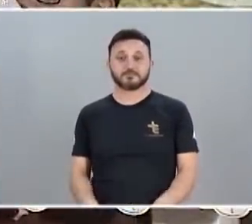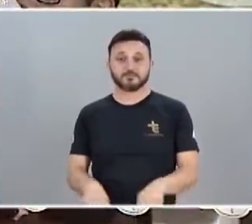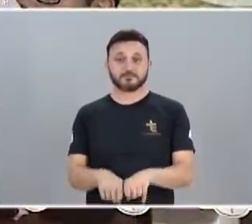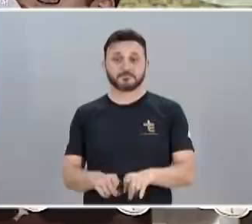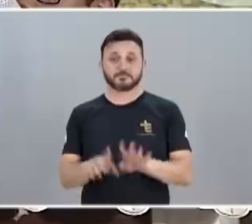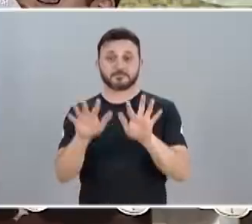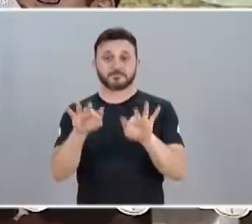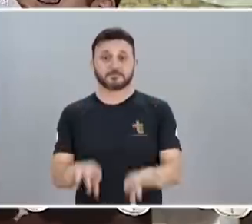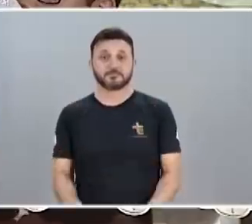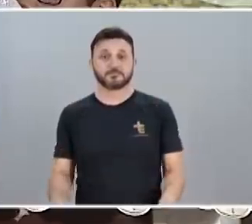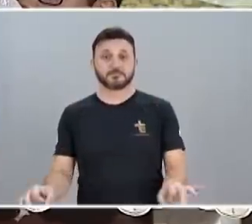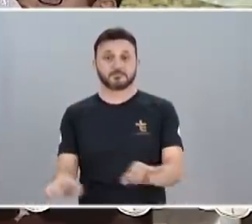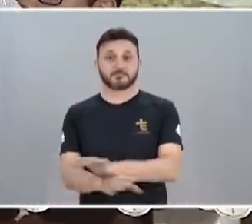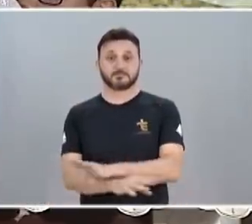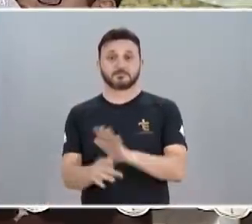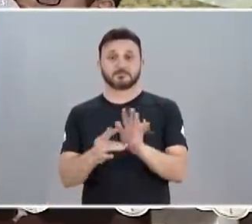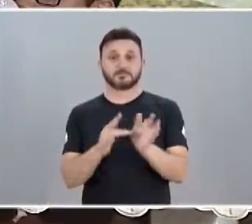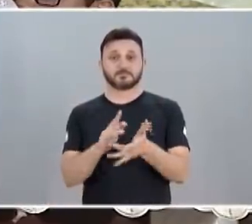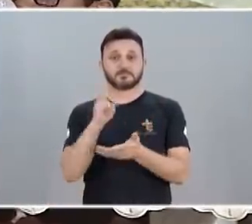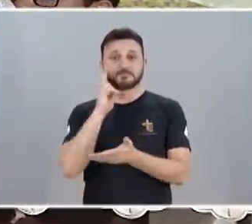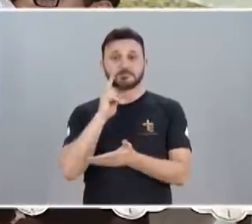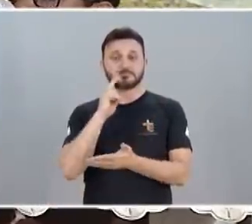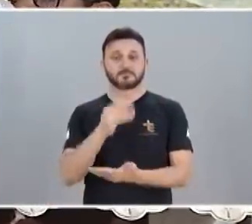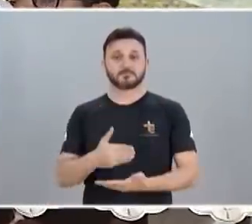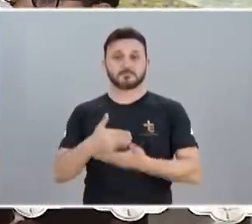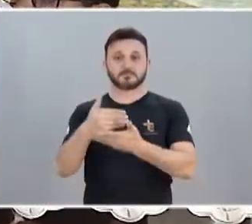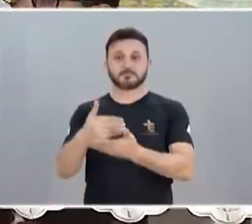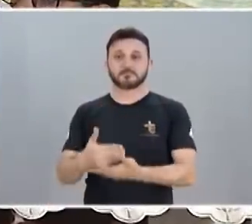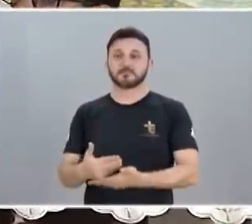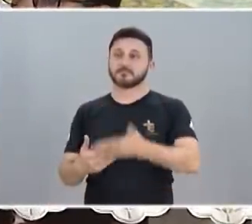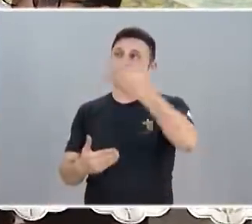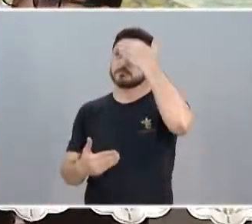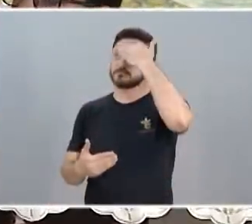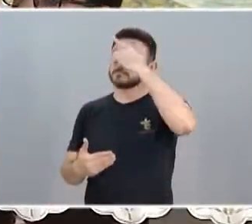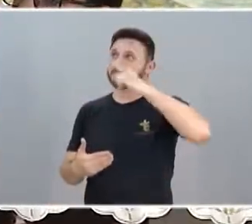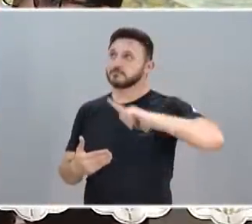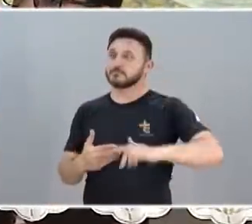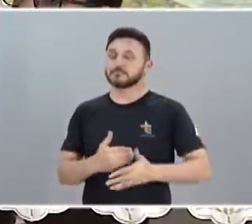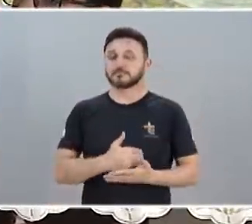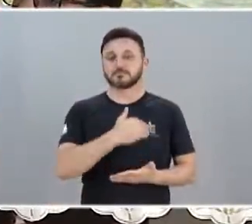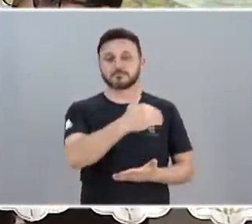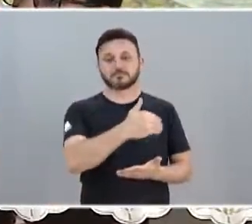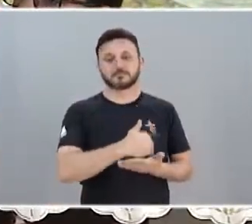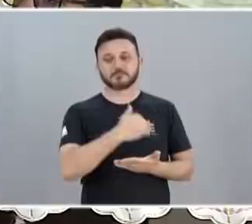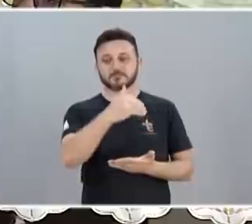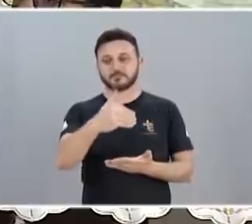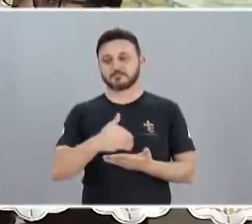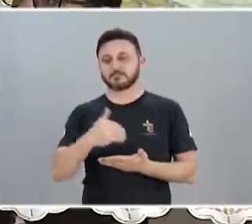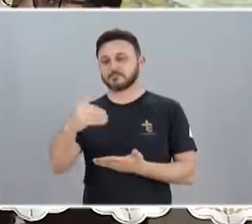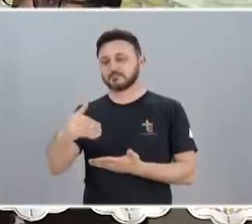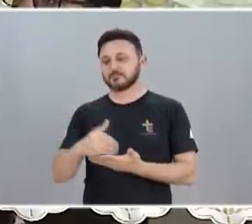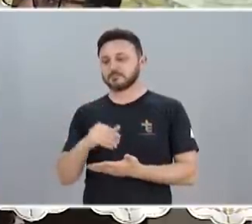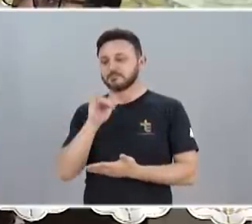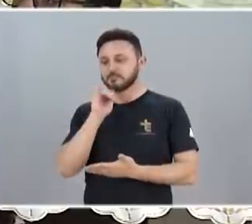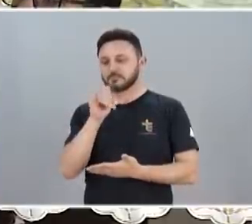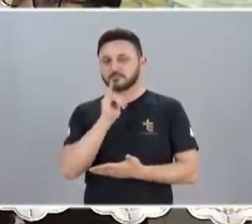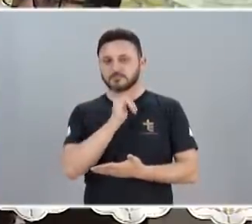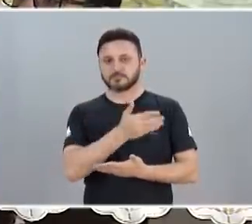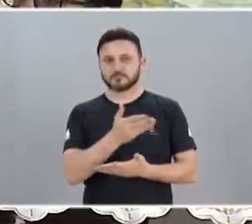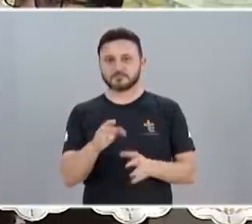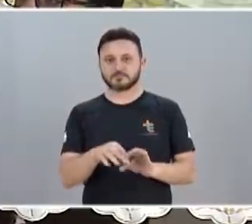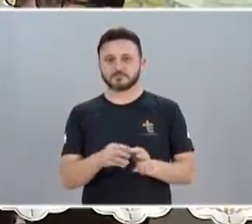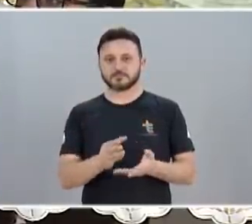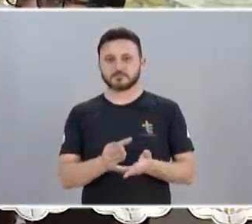Do mesmo modo, ao fim da ceia, ele tomou o cálice em suas mãos, deu graças novamente e o deu a seus